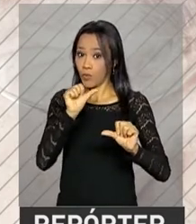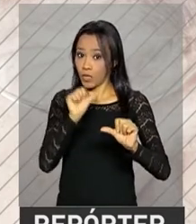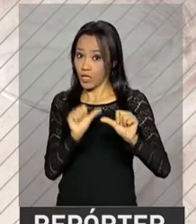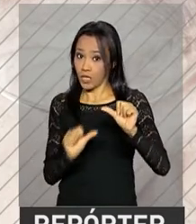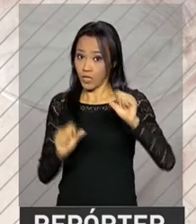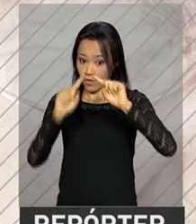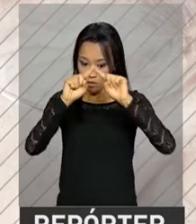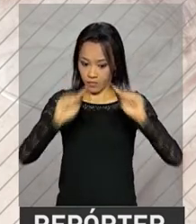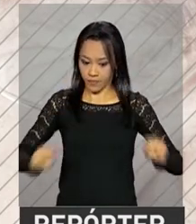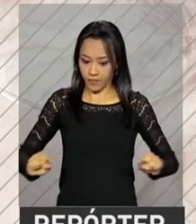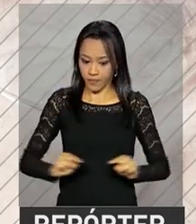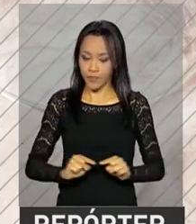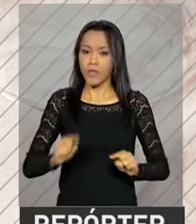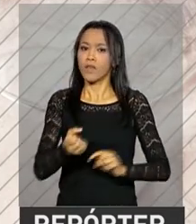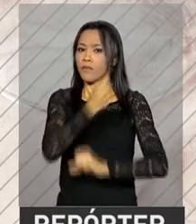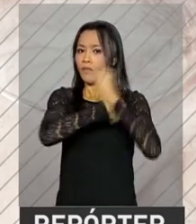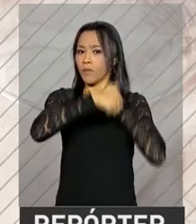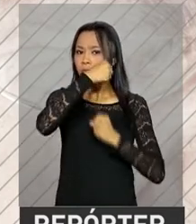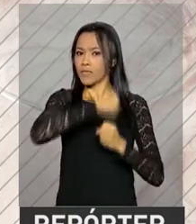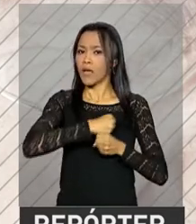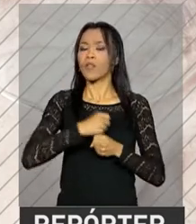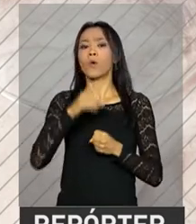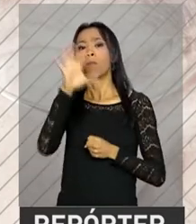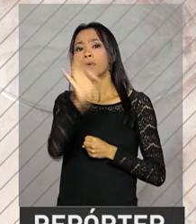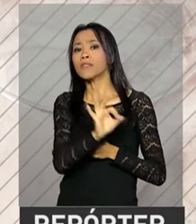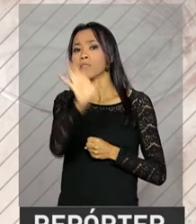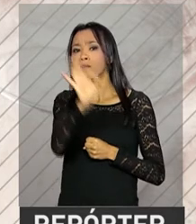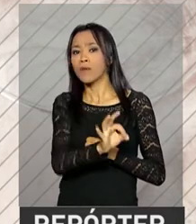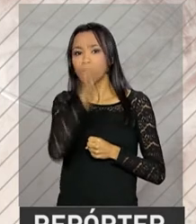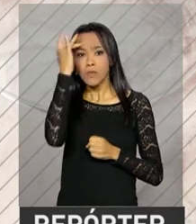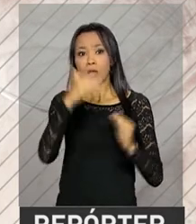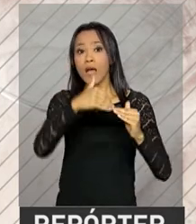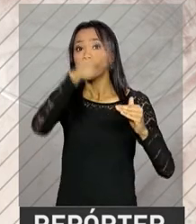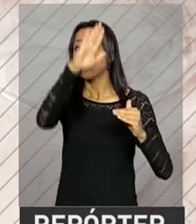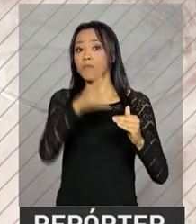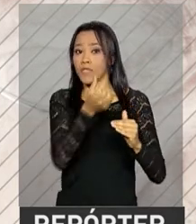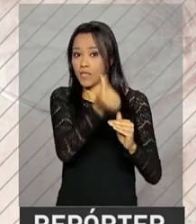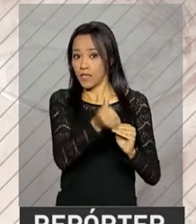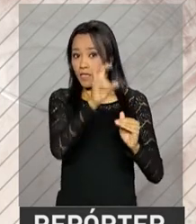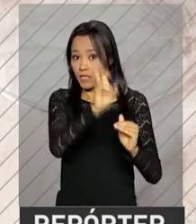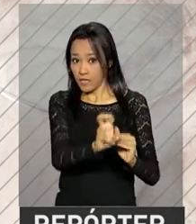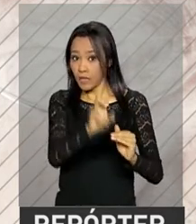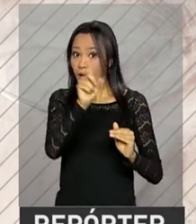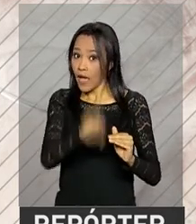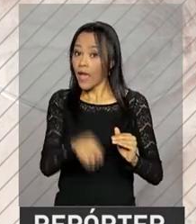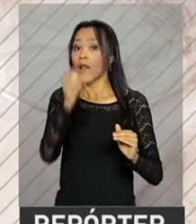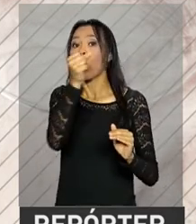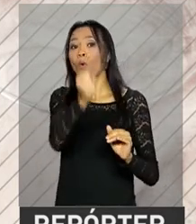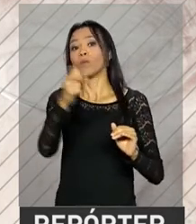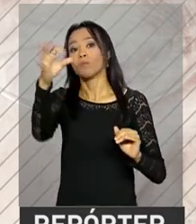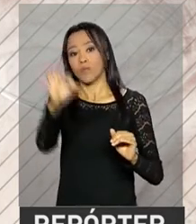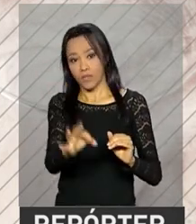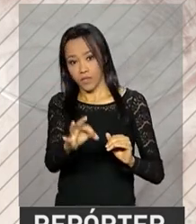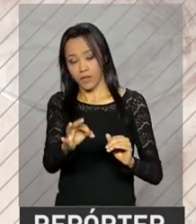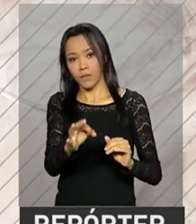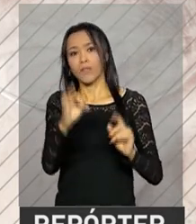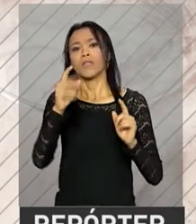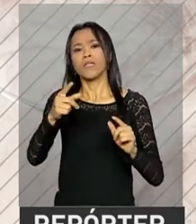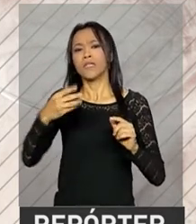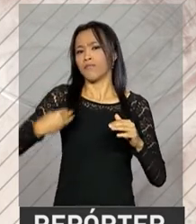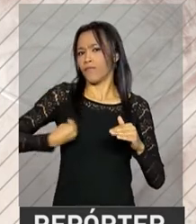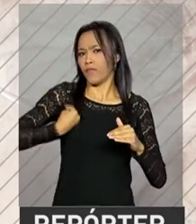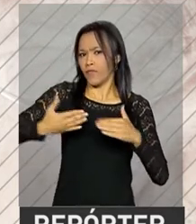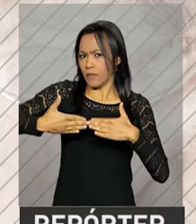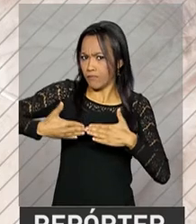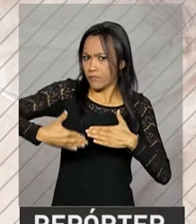longo dos anos. No ano passado, o percentual de pessoas acima de 65 anos era de 8%. E a expectativa de